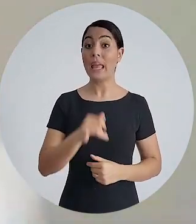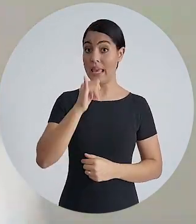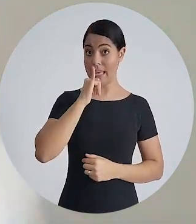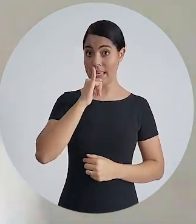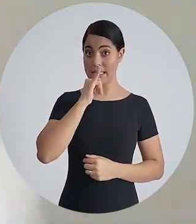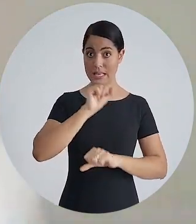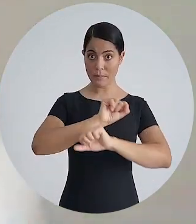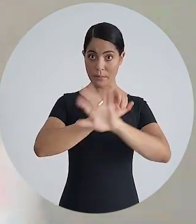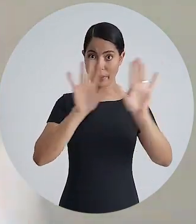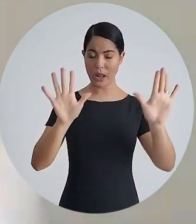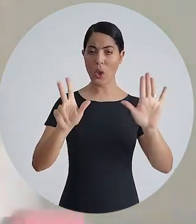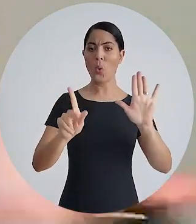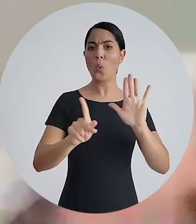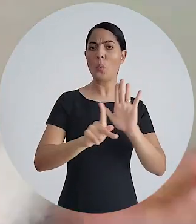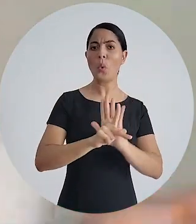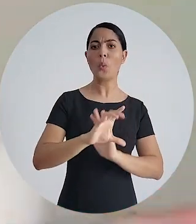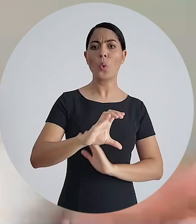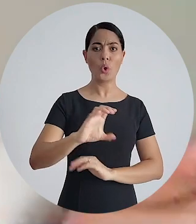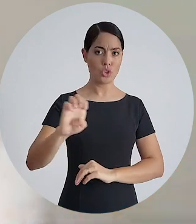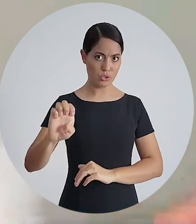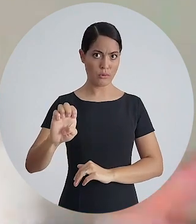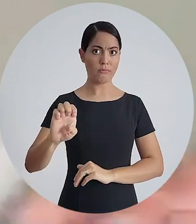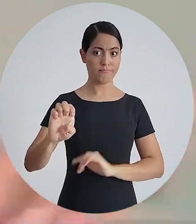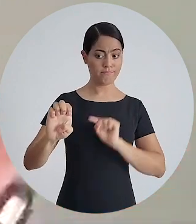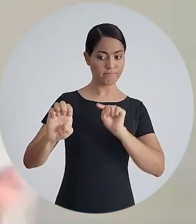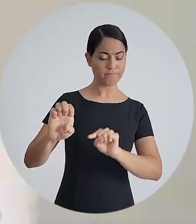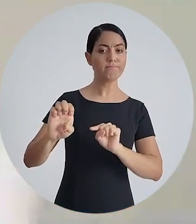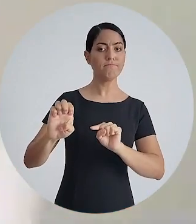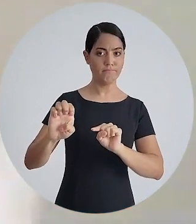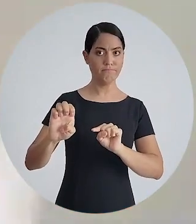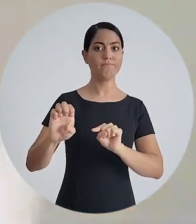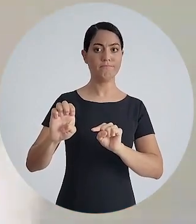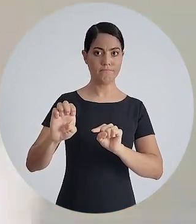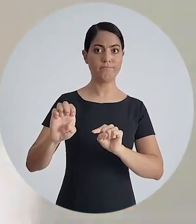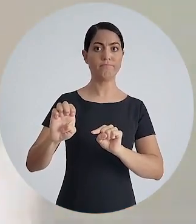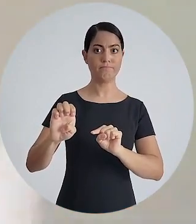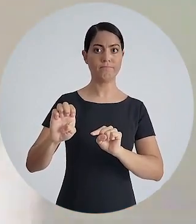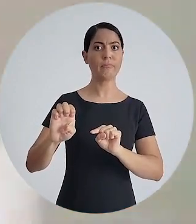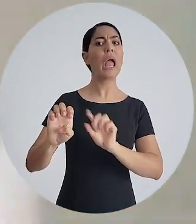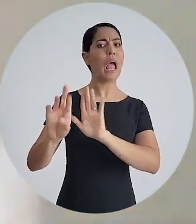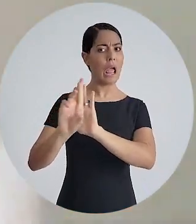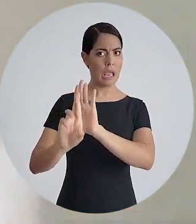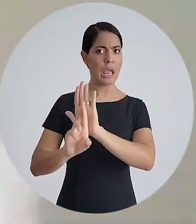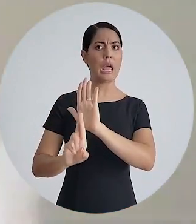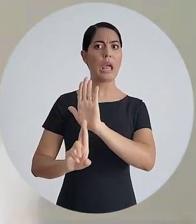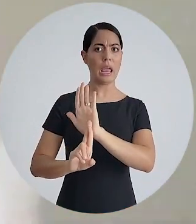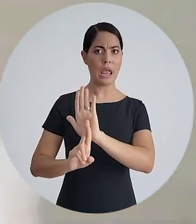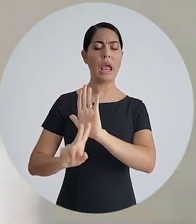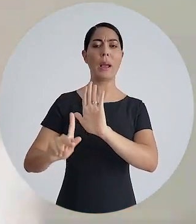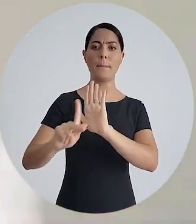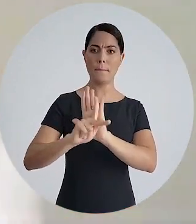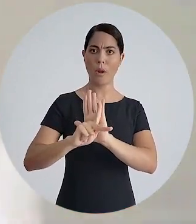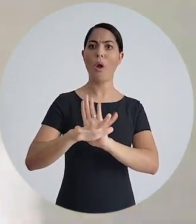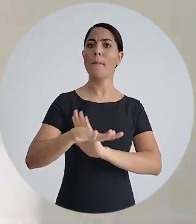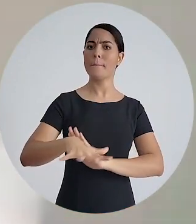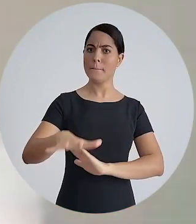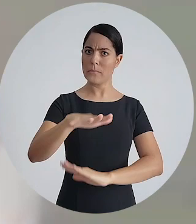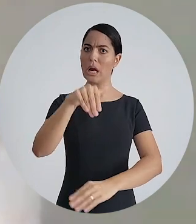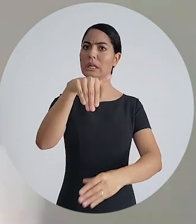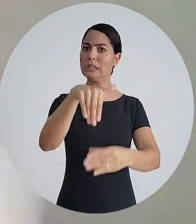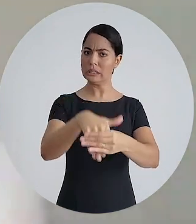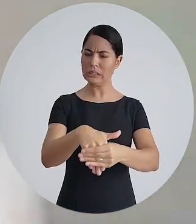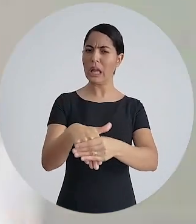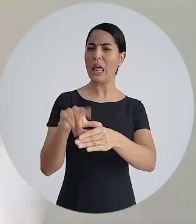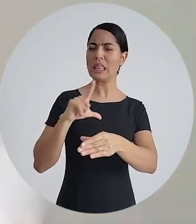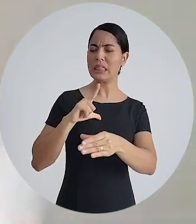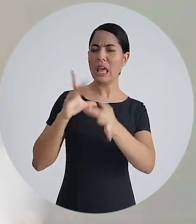Vamos começar citando, por exemplo, o próprio Código Eleitoral, ou seja, o código que regulamenta as